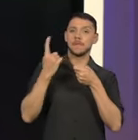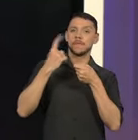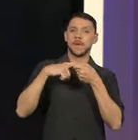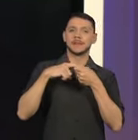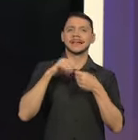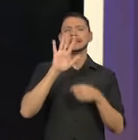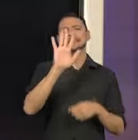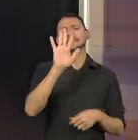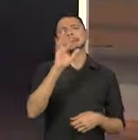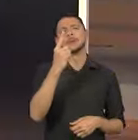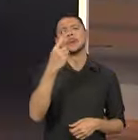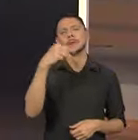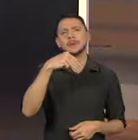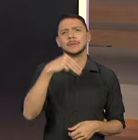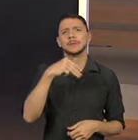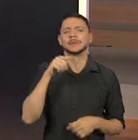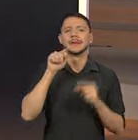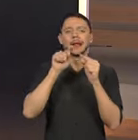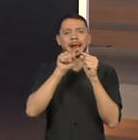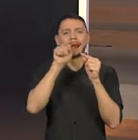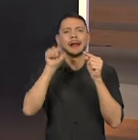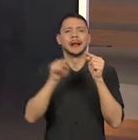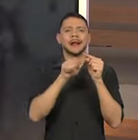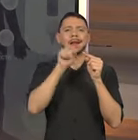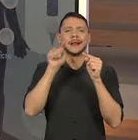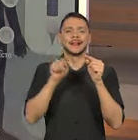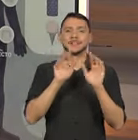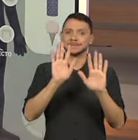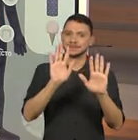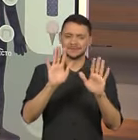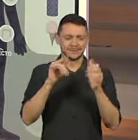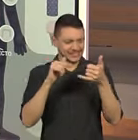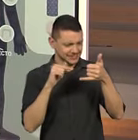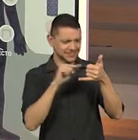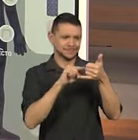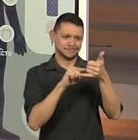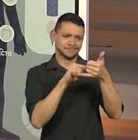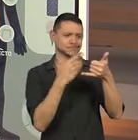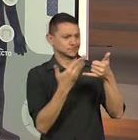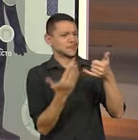só um minutinho. Poxa vida. Vamos lá, celular, coopera aí.